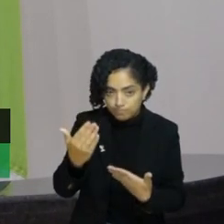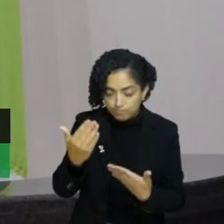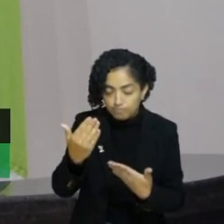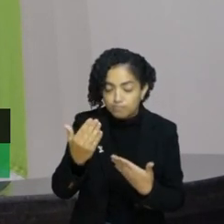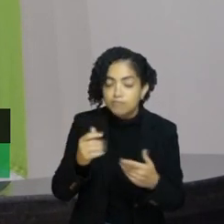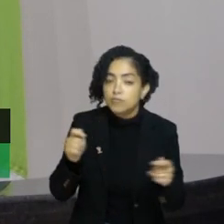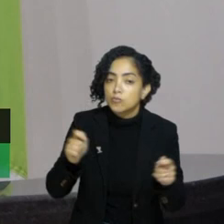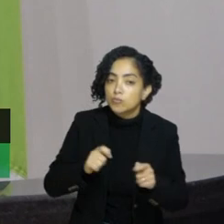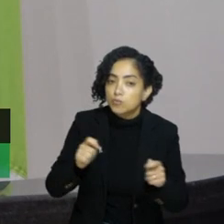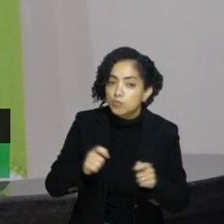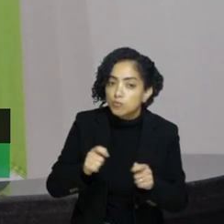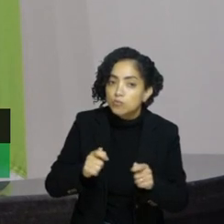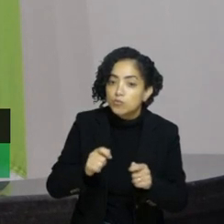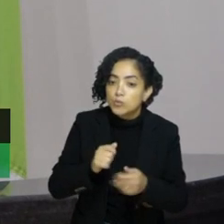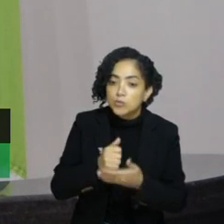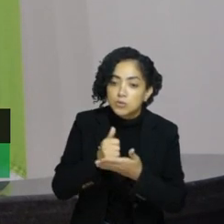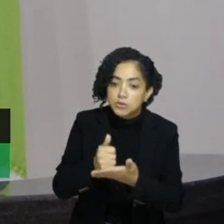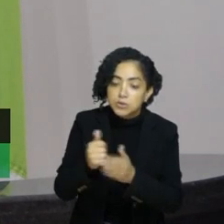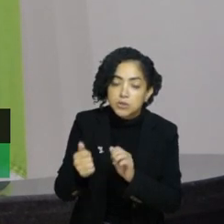permitirem lutar ao seu lado.